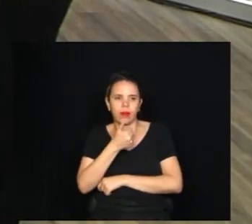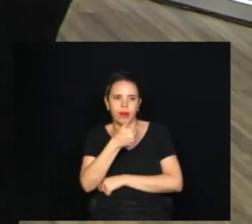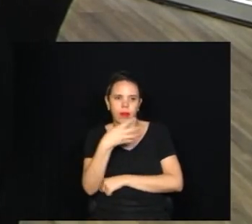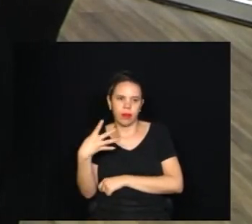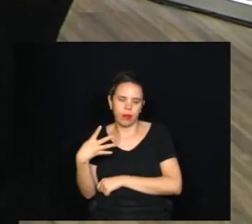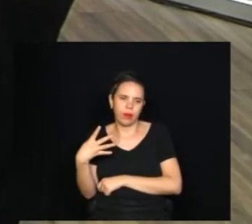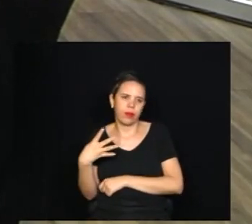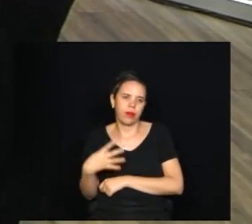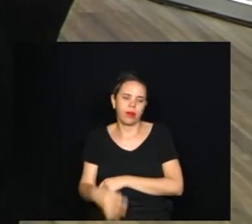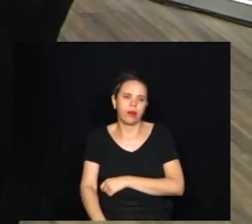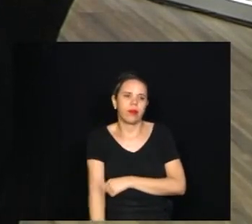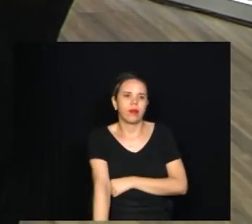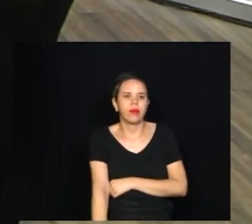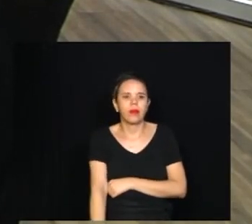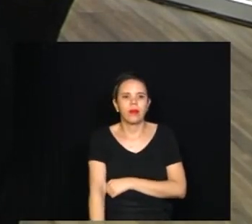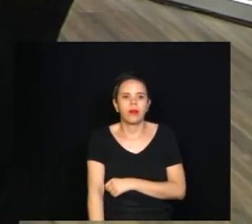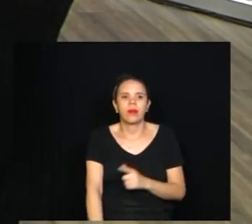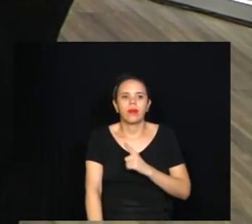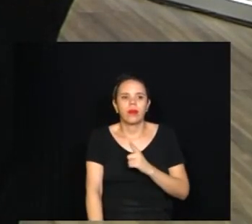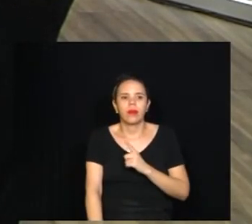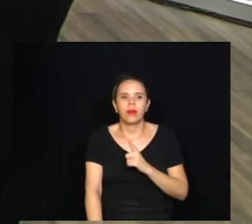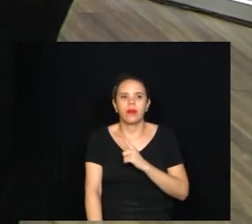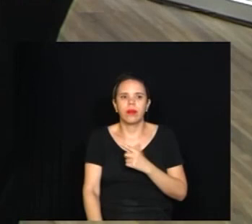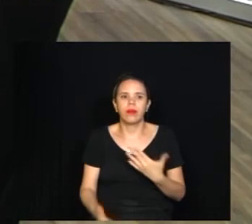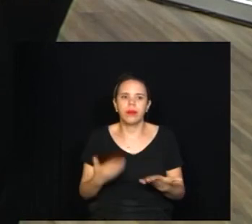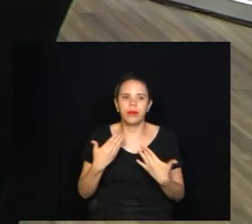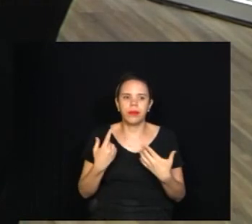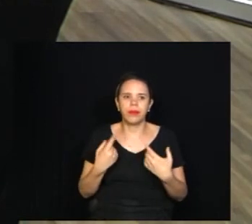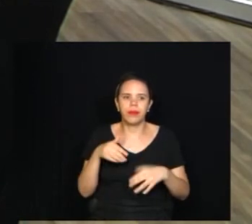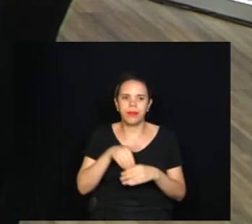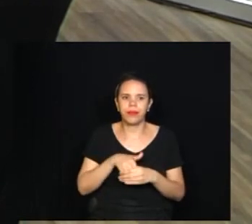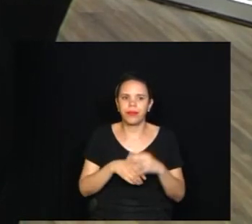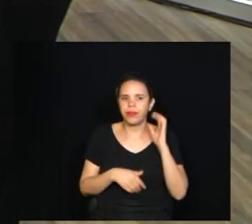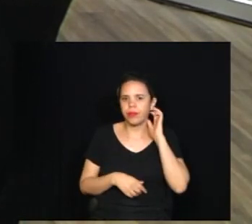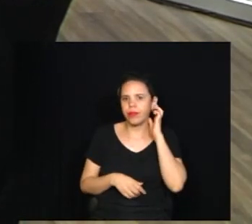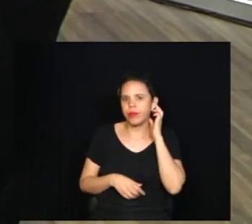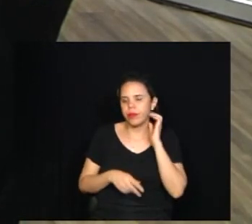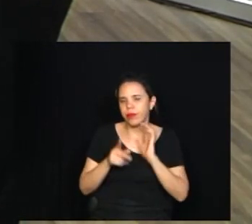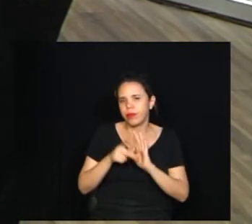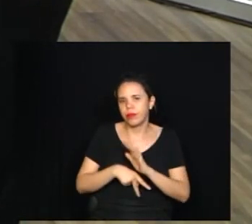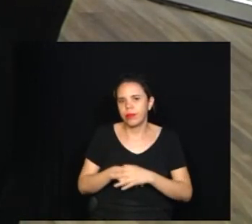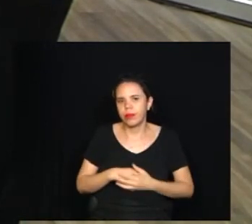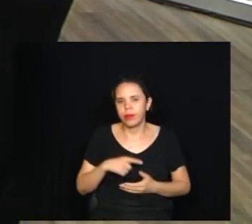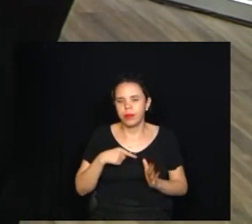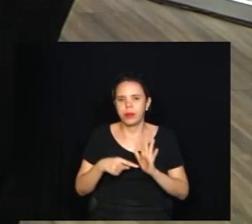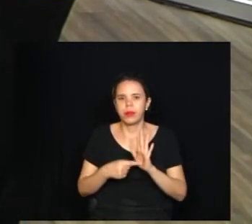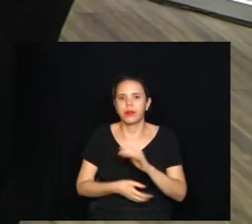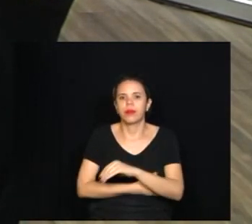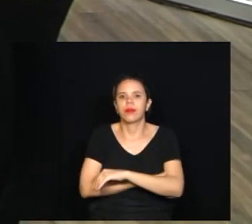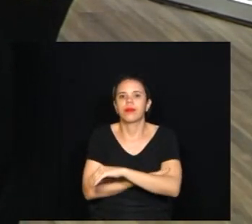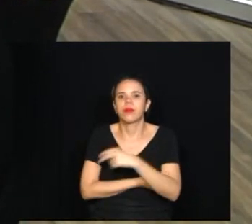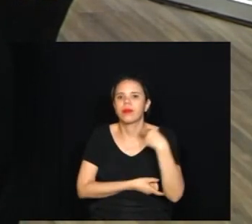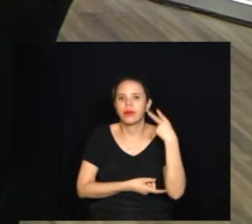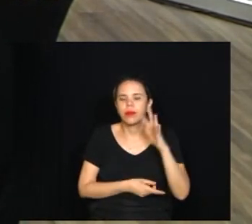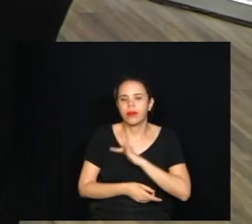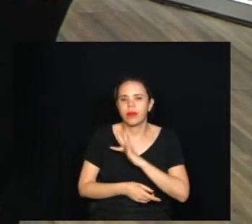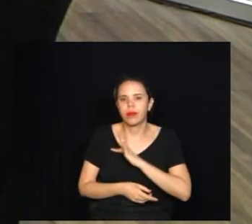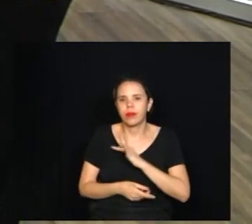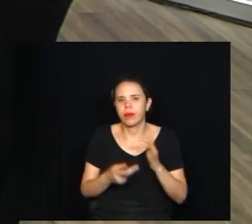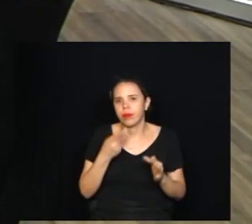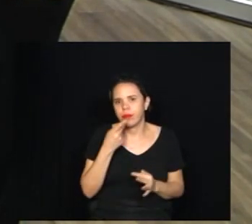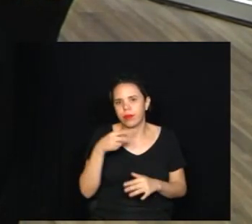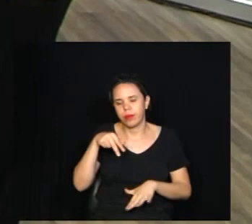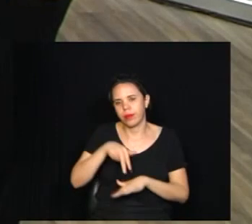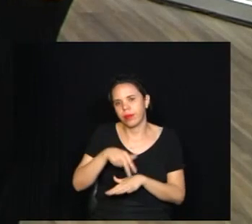14ª, de número 14, então, e nós tivemos aí as discussões e votações de projetos. A gente mostrou agora o vereador Fernando Mendes falando